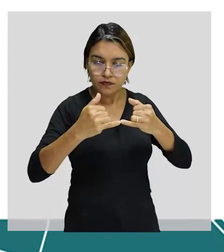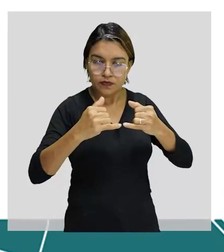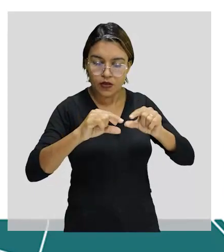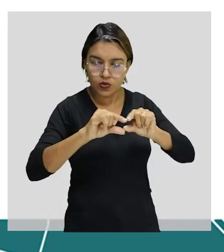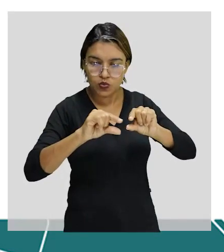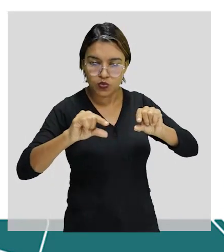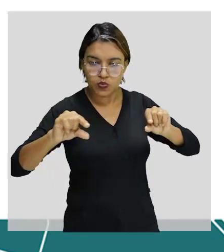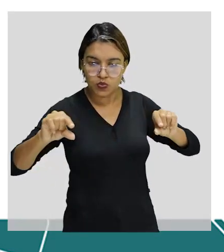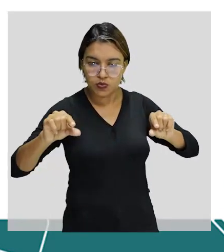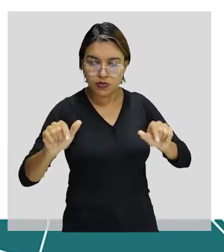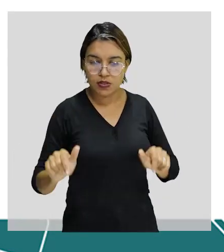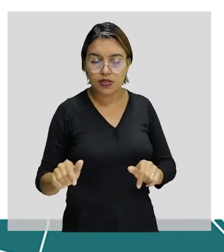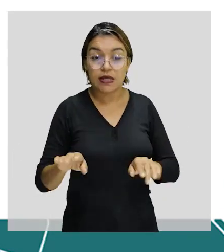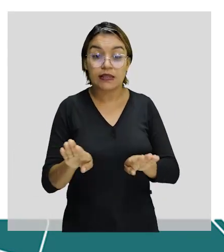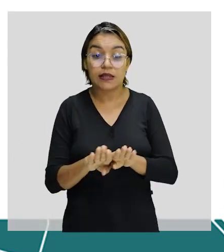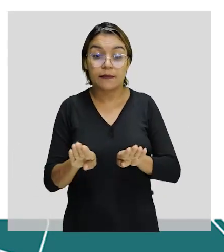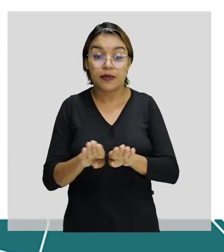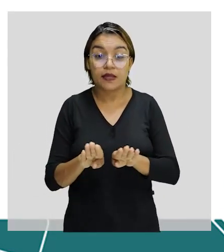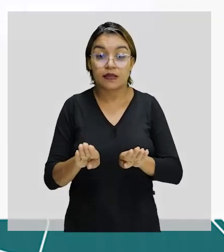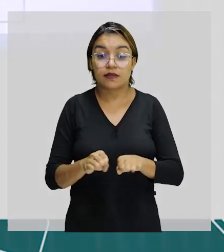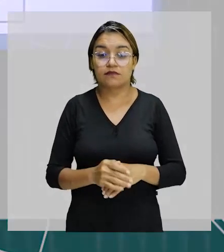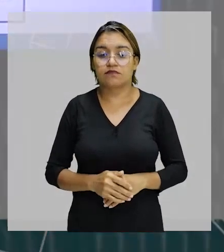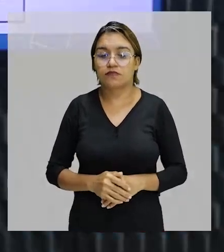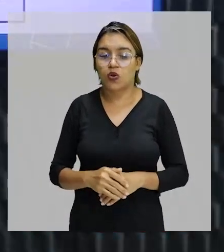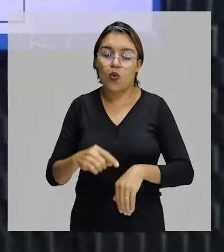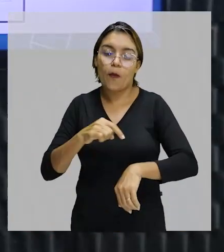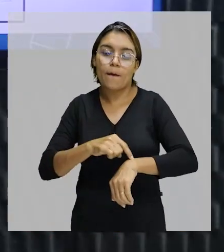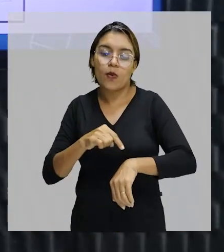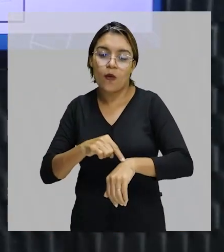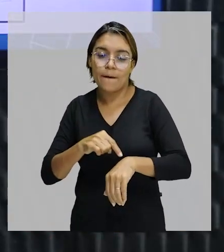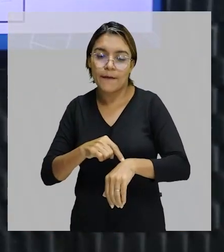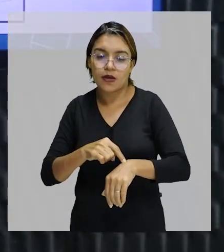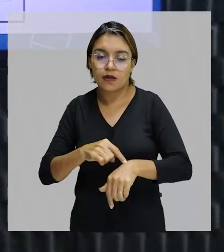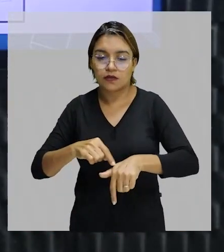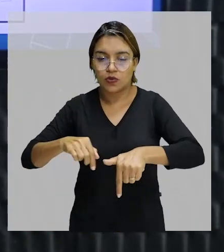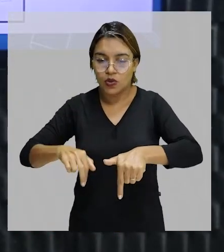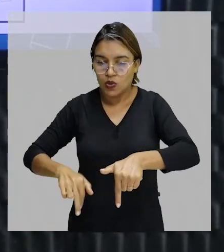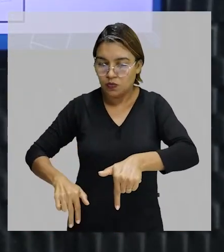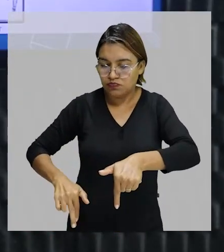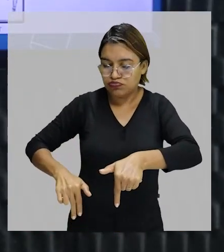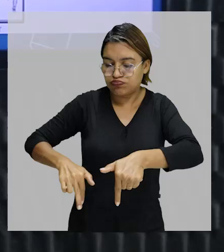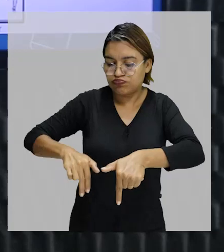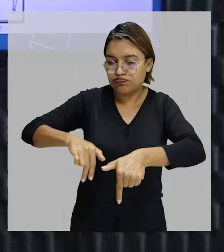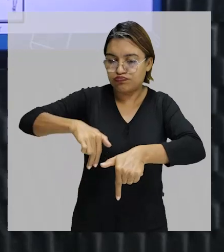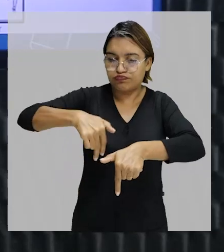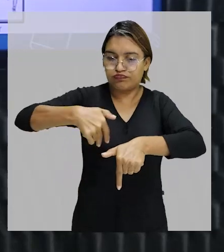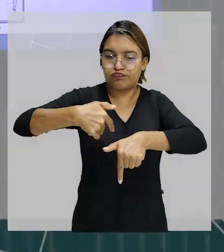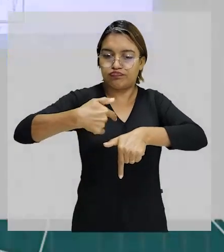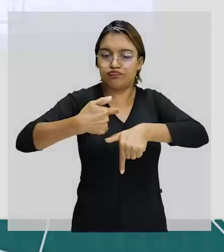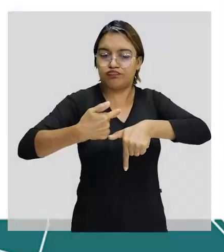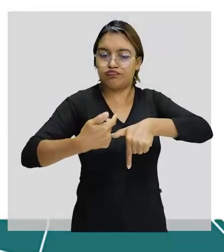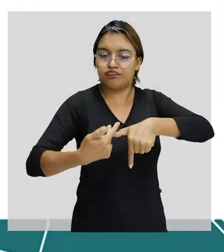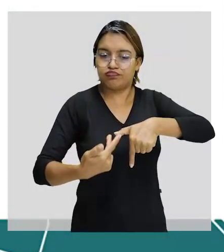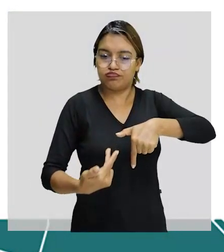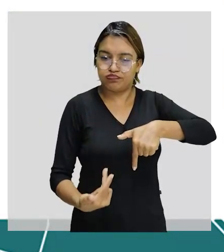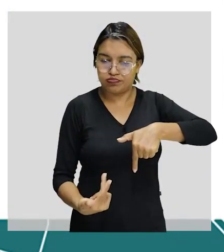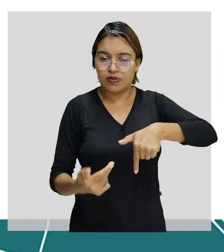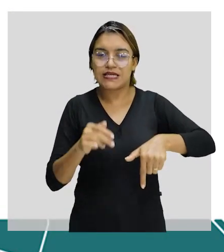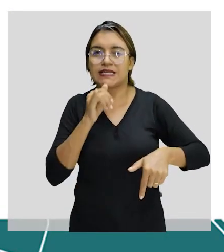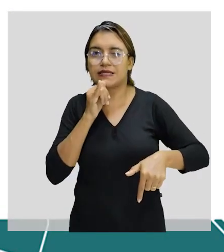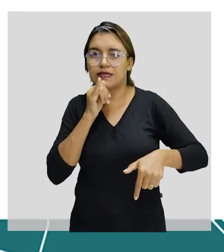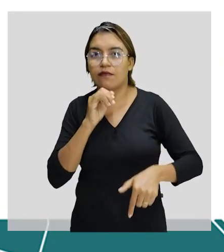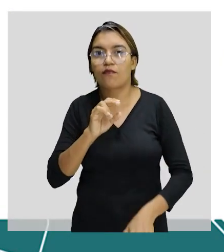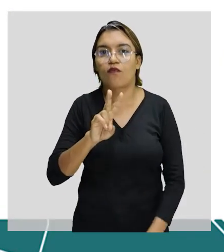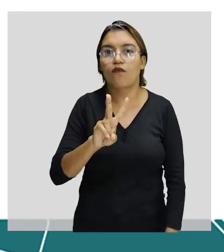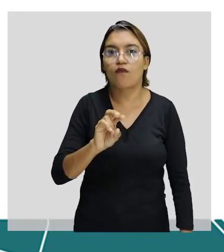chamada, que é quando ele vai tomar aquele impulso, né, vai dar aquele impulso para tentar lançar-se acima do sarrafo. O voo, que é a